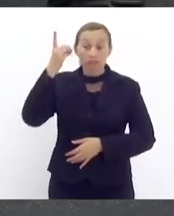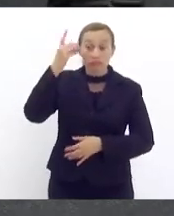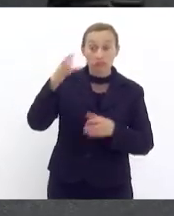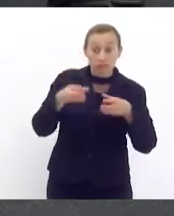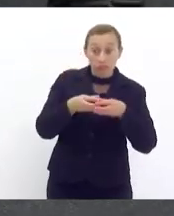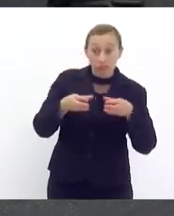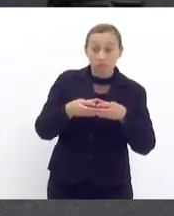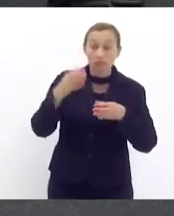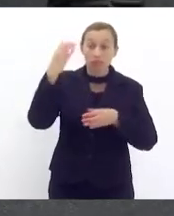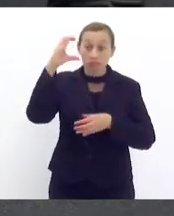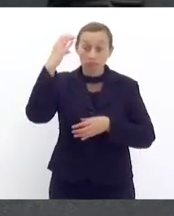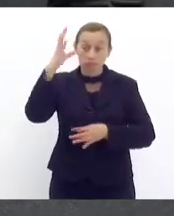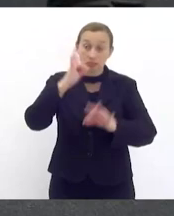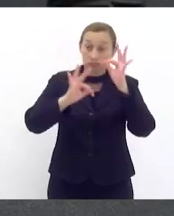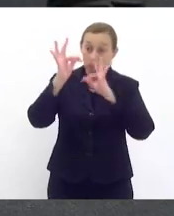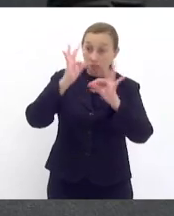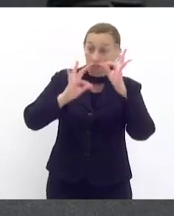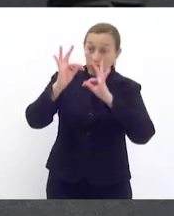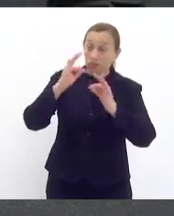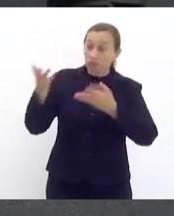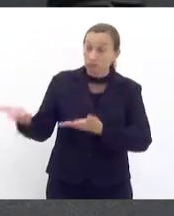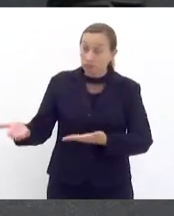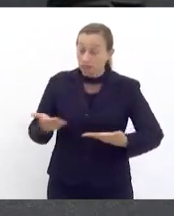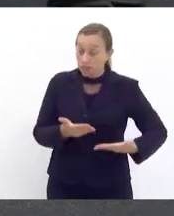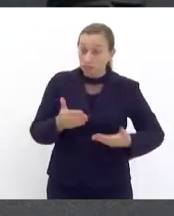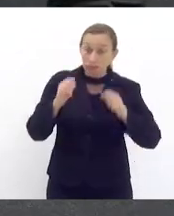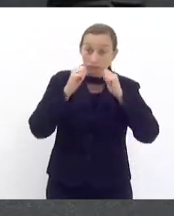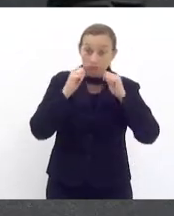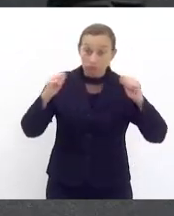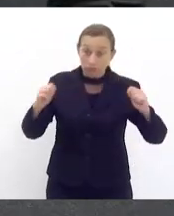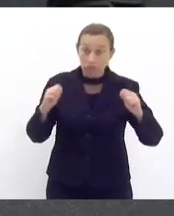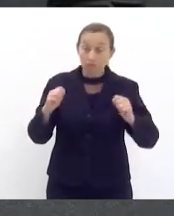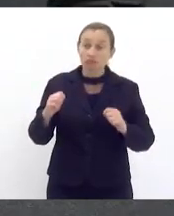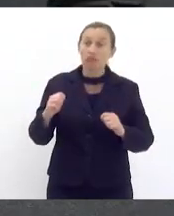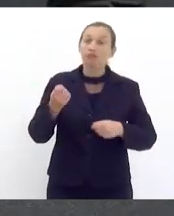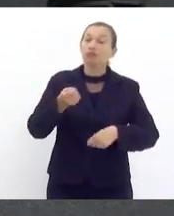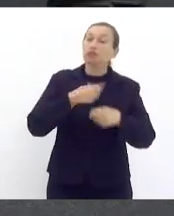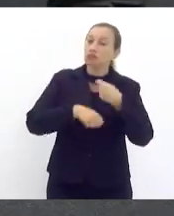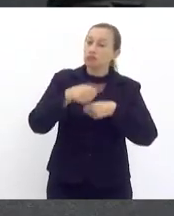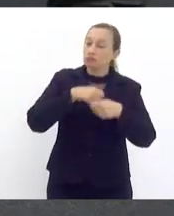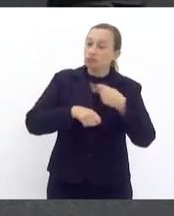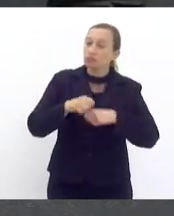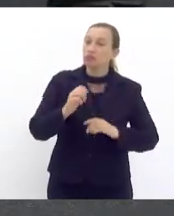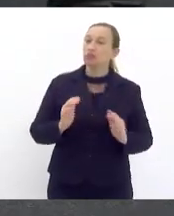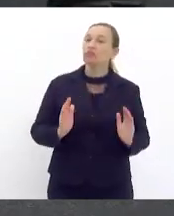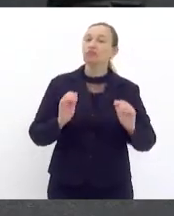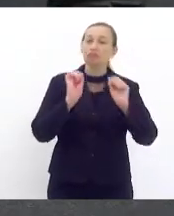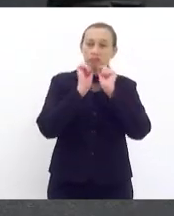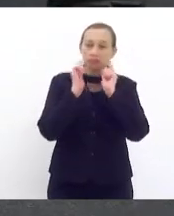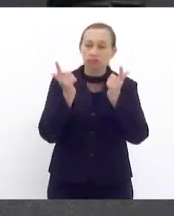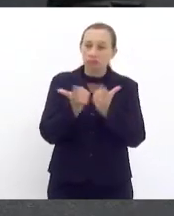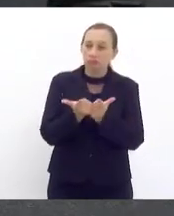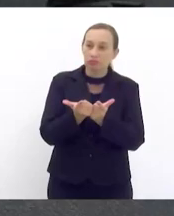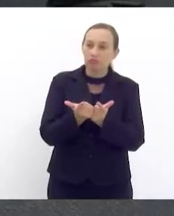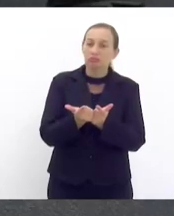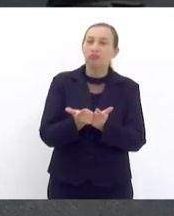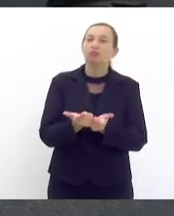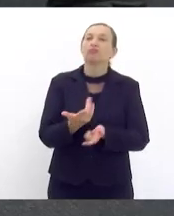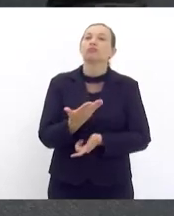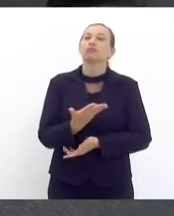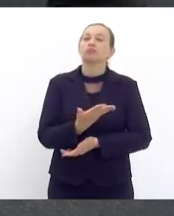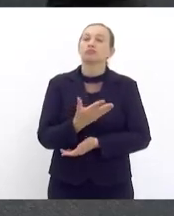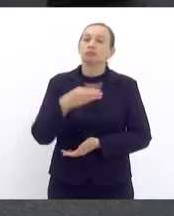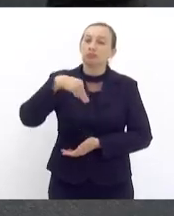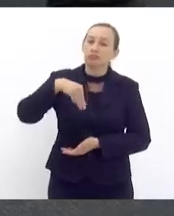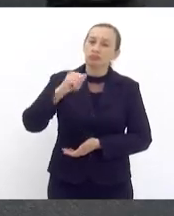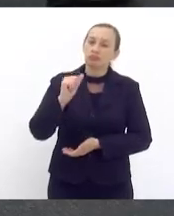convidou o nosso assessor de economia da sua casa que é o nosso queridíssimo